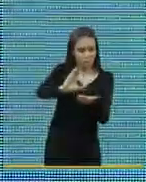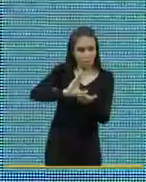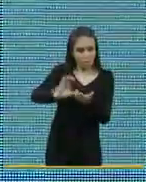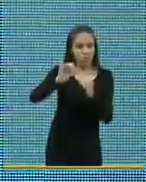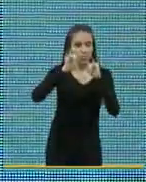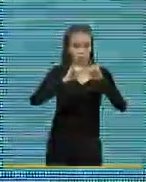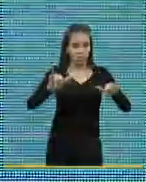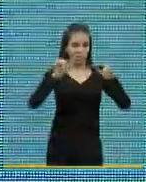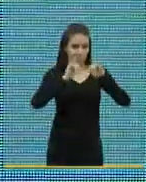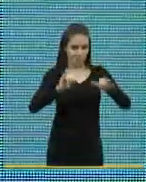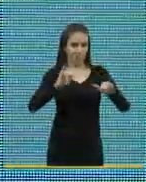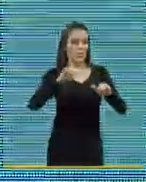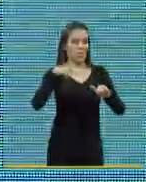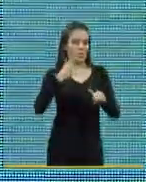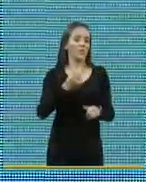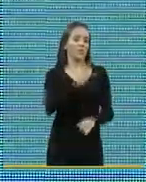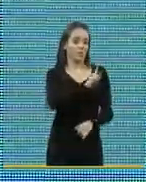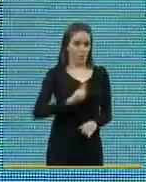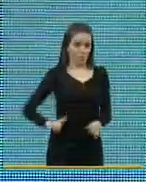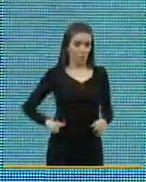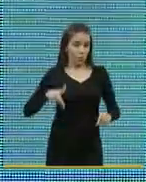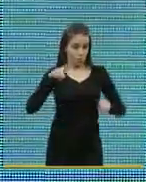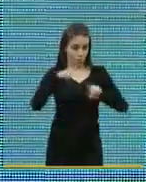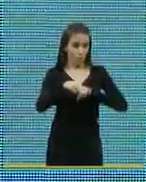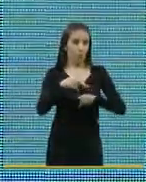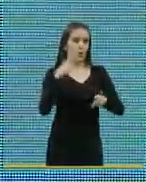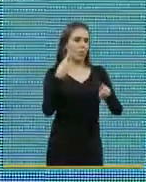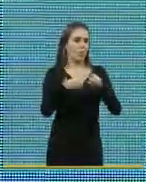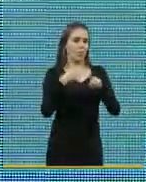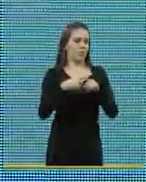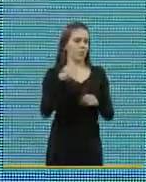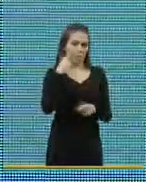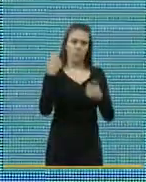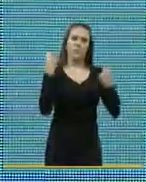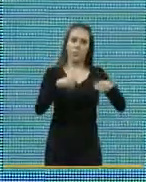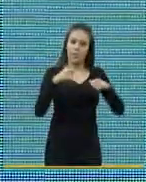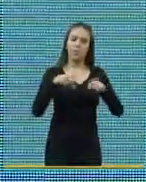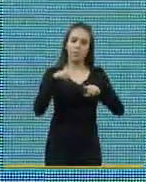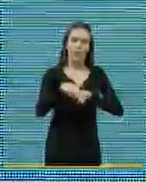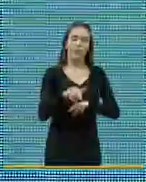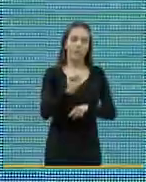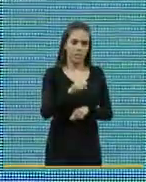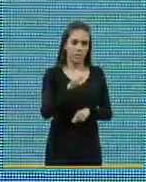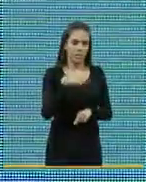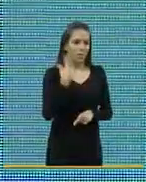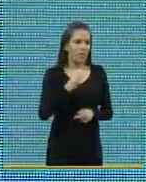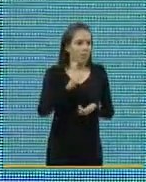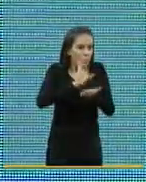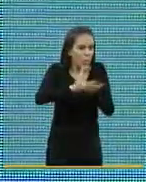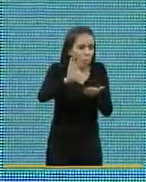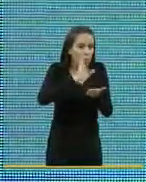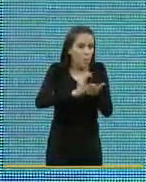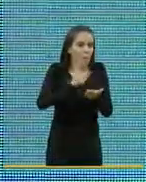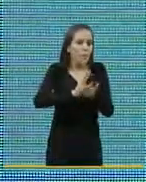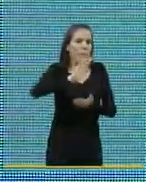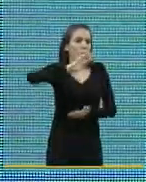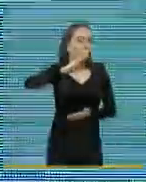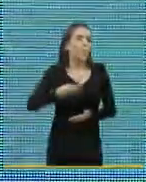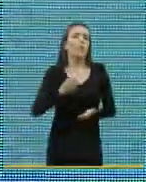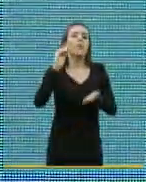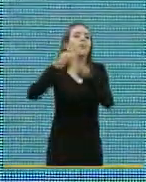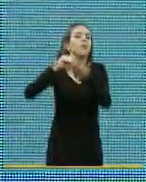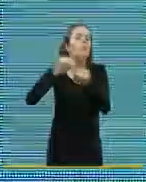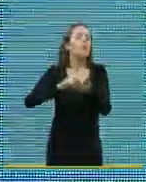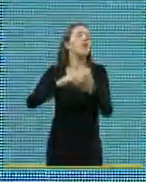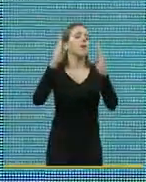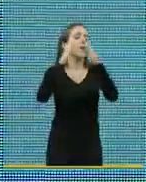governo que depois de um corte grande que eu vou fazer porque a austeridade é necessária e nós gastamos bilhões de reais que faltam para moradia